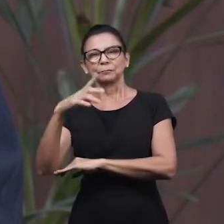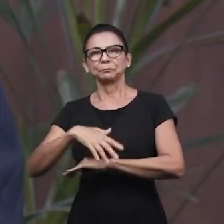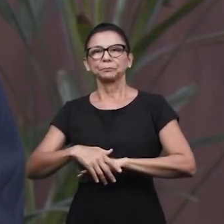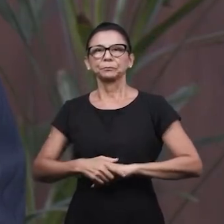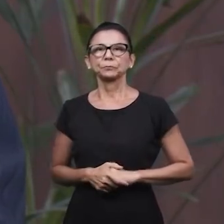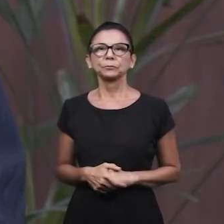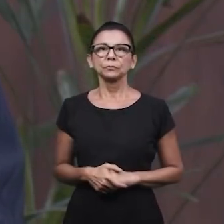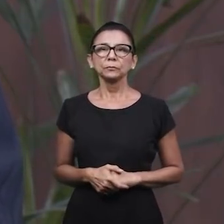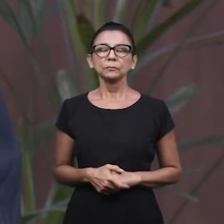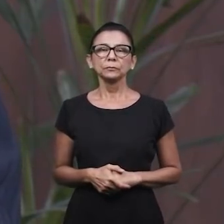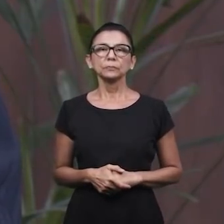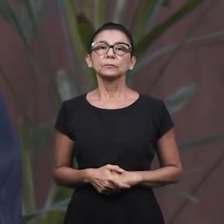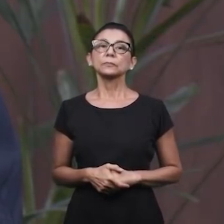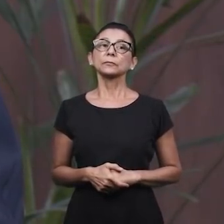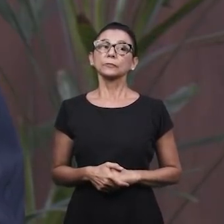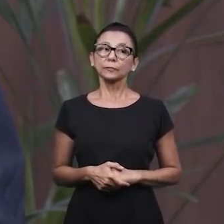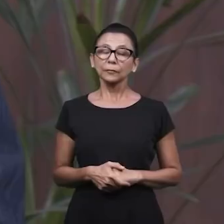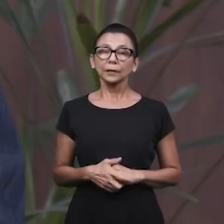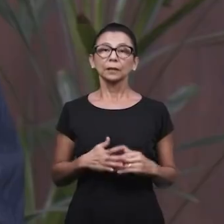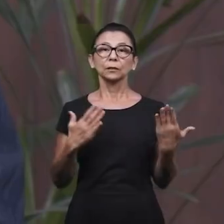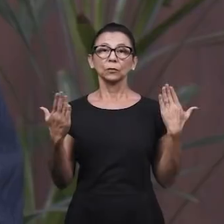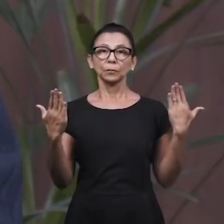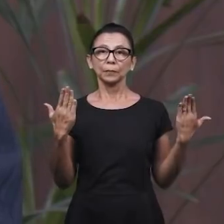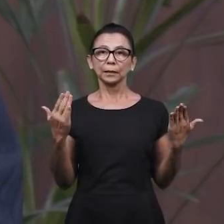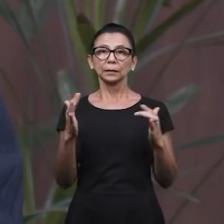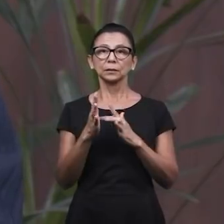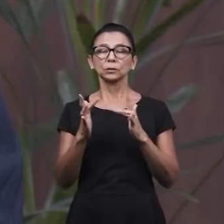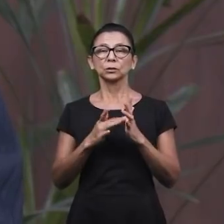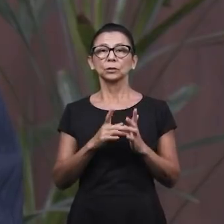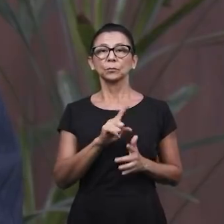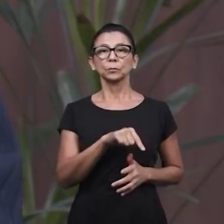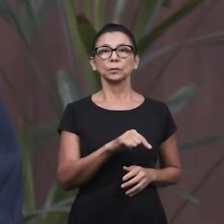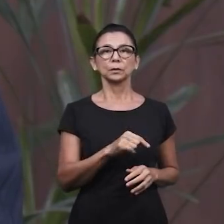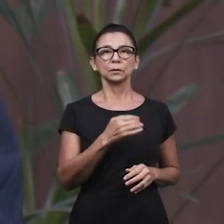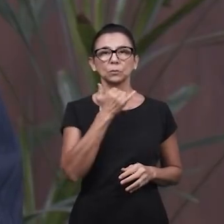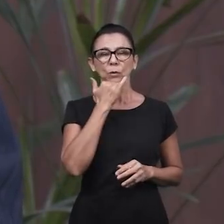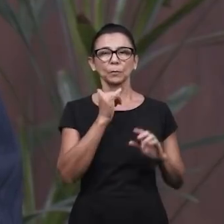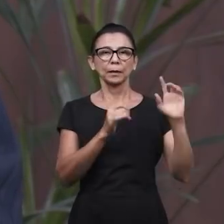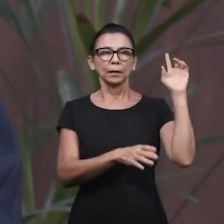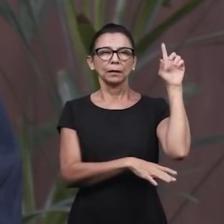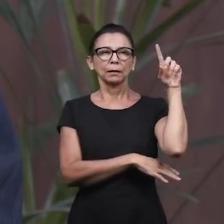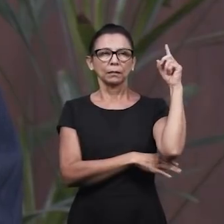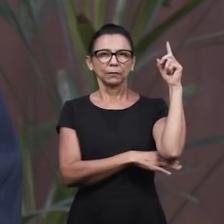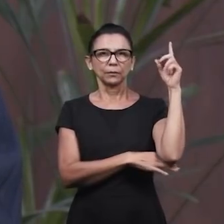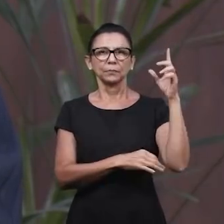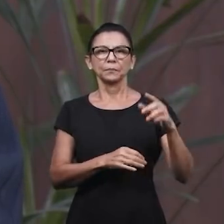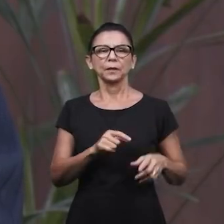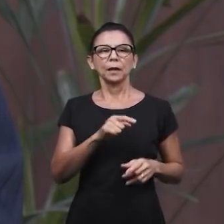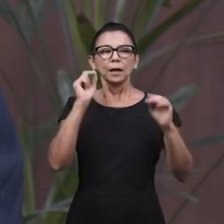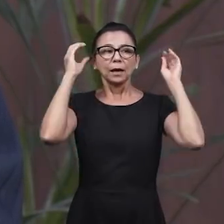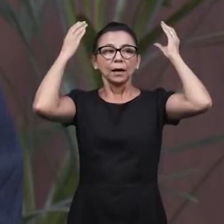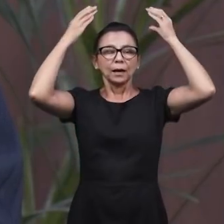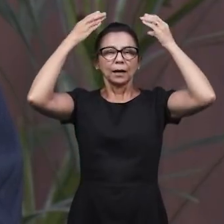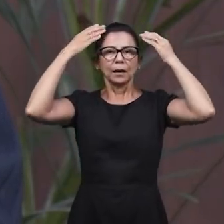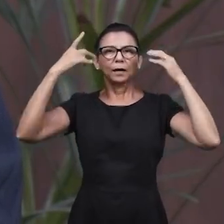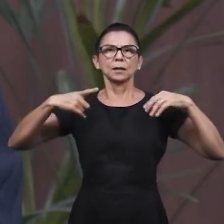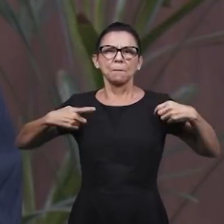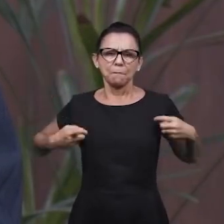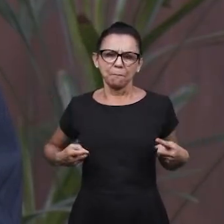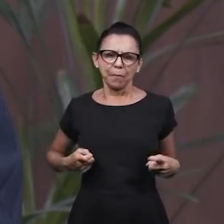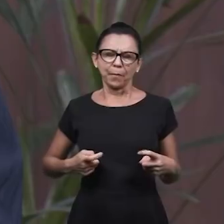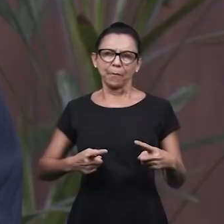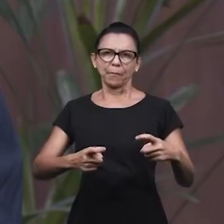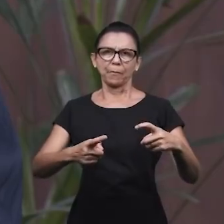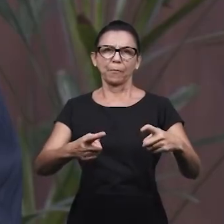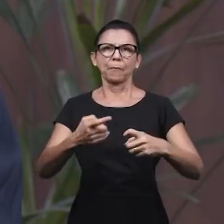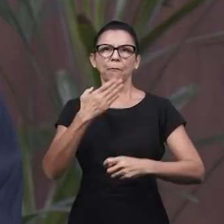Davi, ele era um tipo do Senhor Jesus na condição de rei. Por que ele era na condição de rei? Porque ele era o rei que batalhava